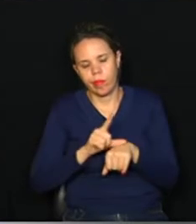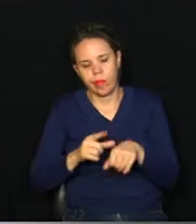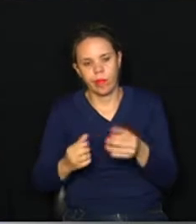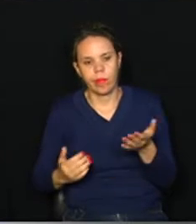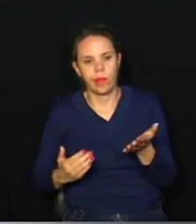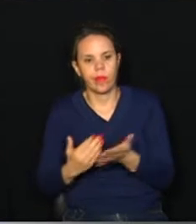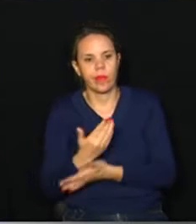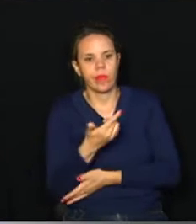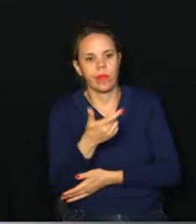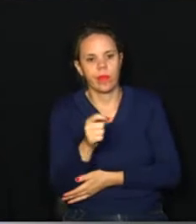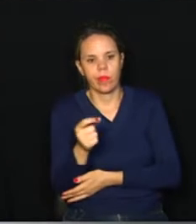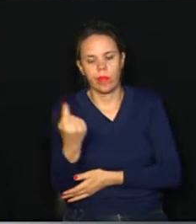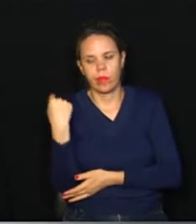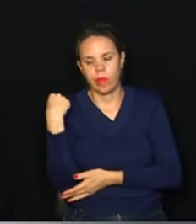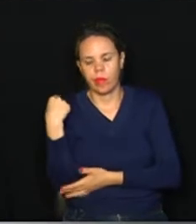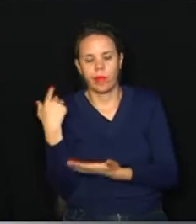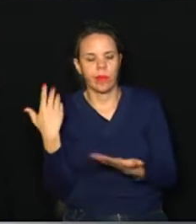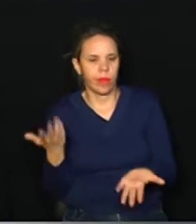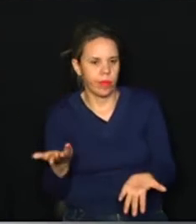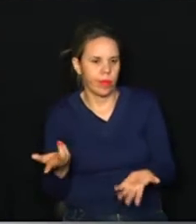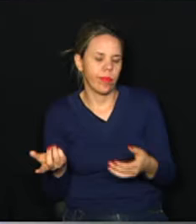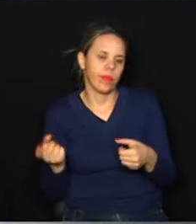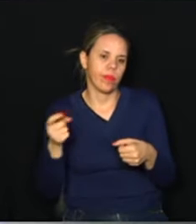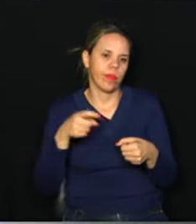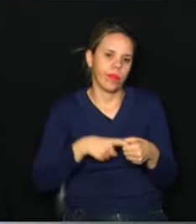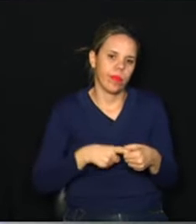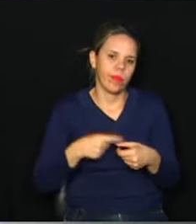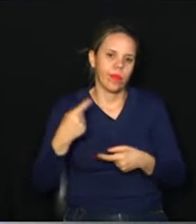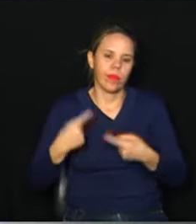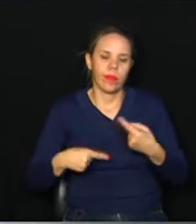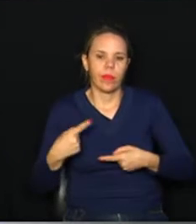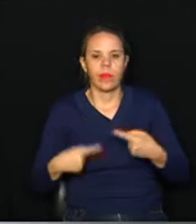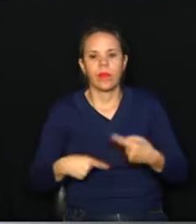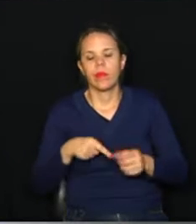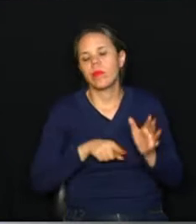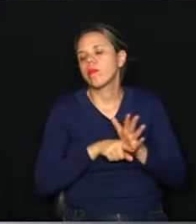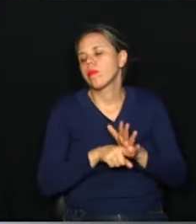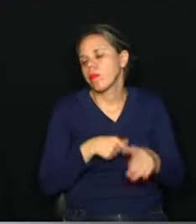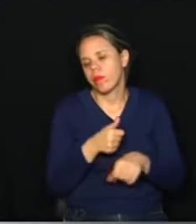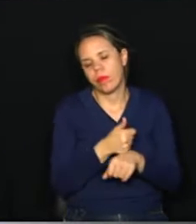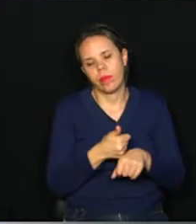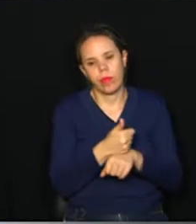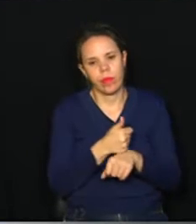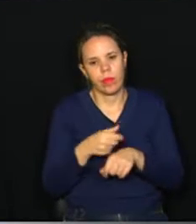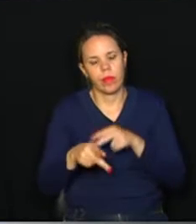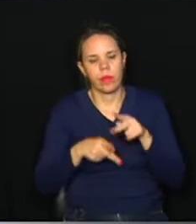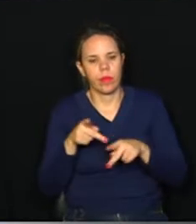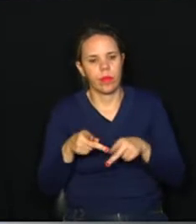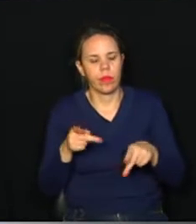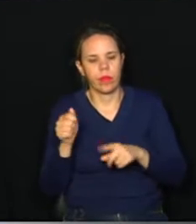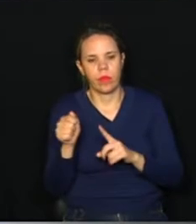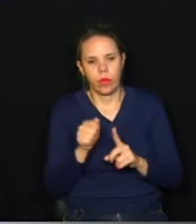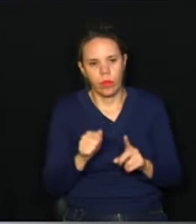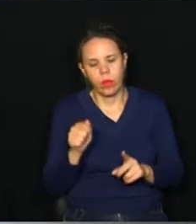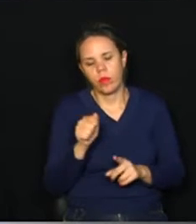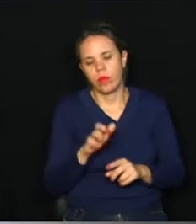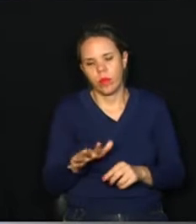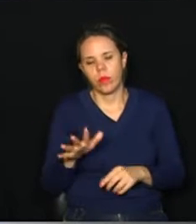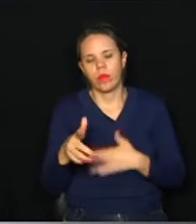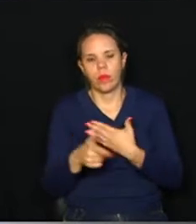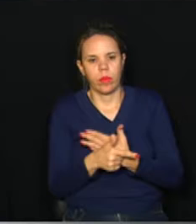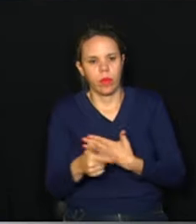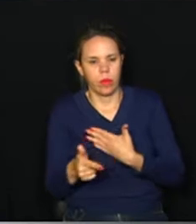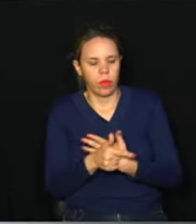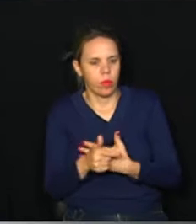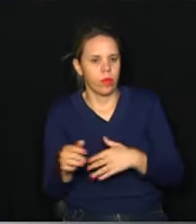em 2020, para retornar e discutir com os pesquisadores, com a comunidade, com a sociedade, o papel